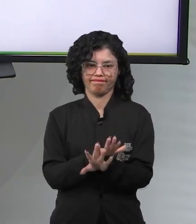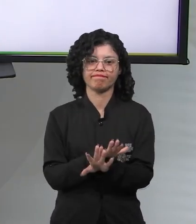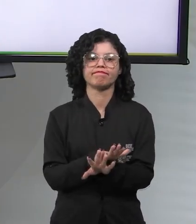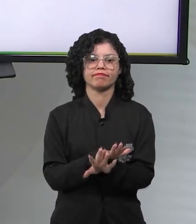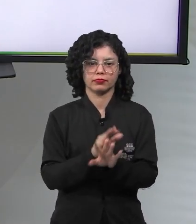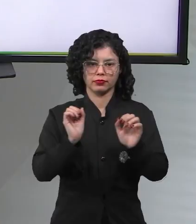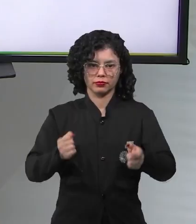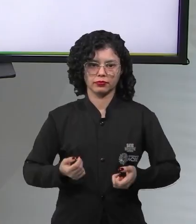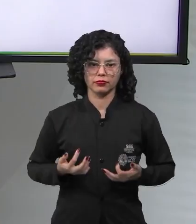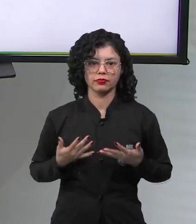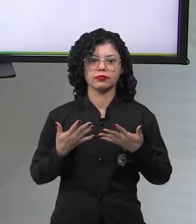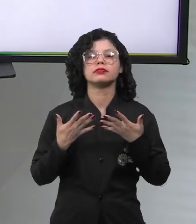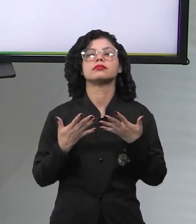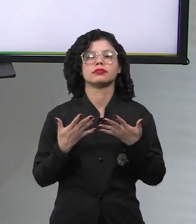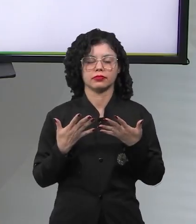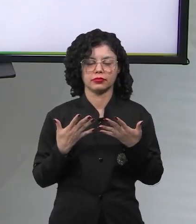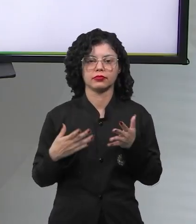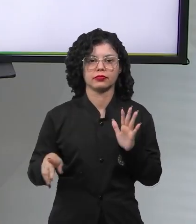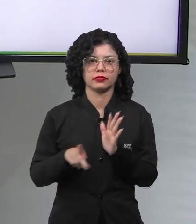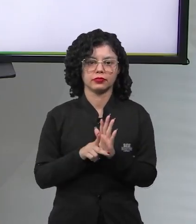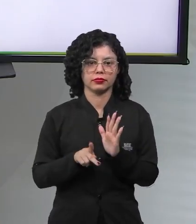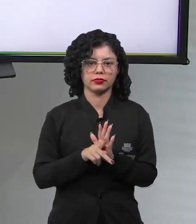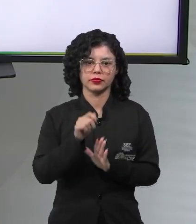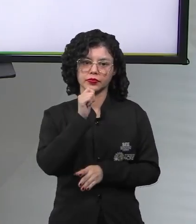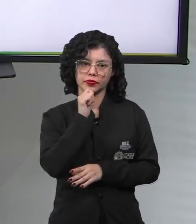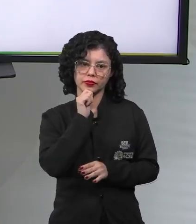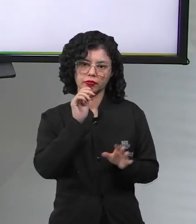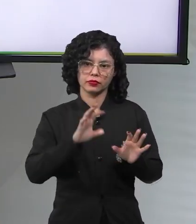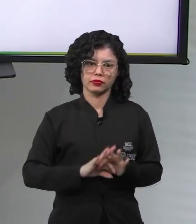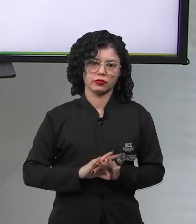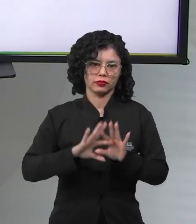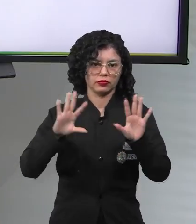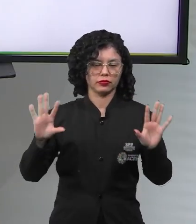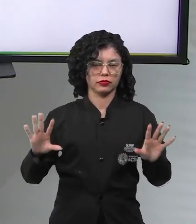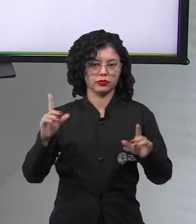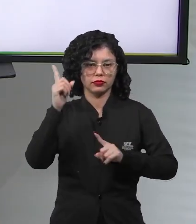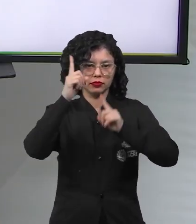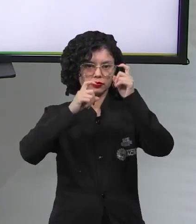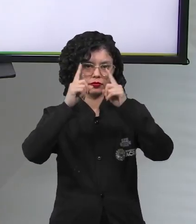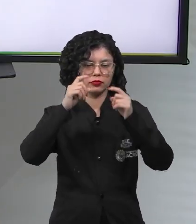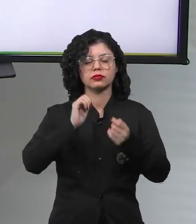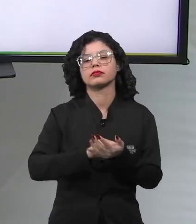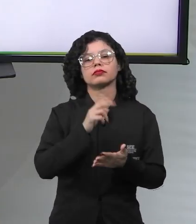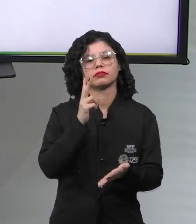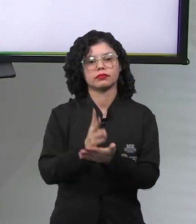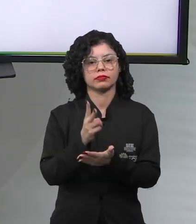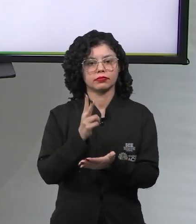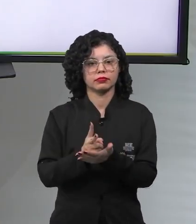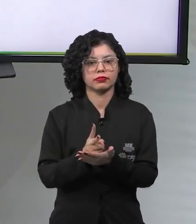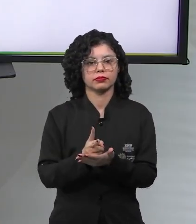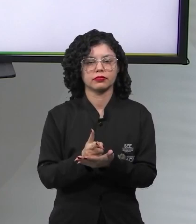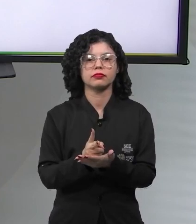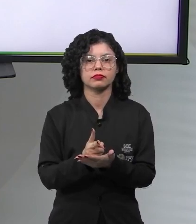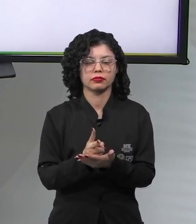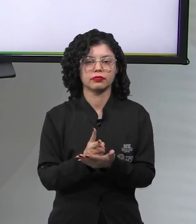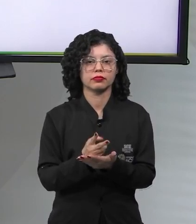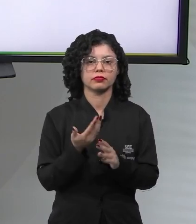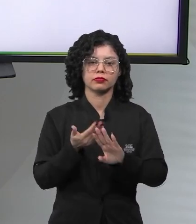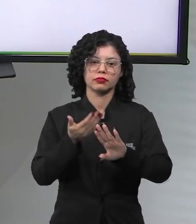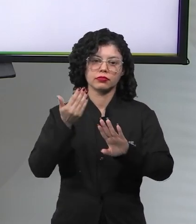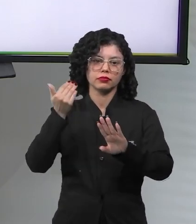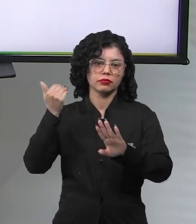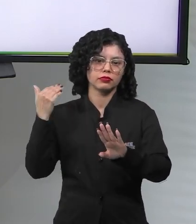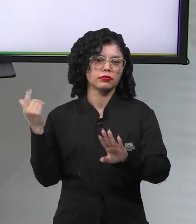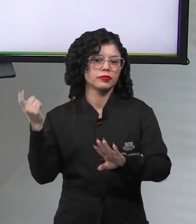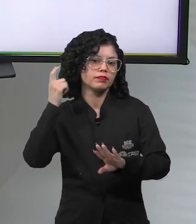sendo manifestadas justamente nessa questão da liberdade de expressão. Se da mesma forma que no passado